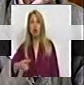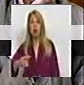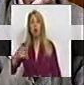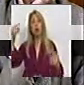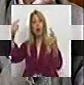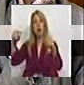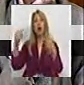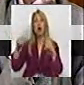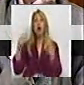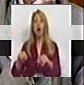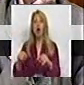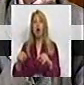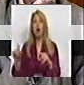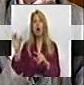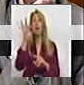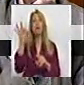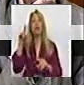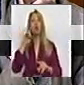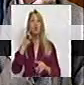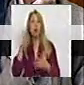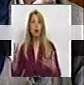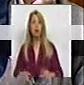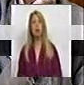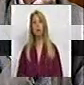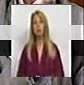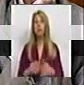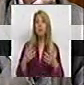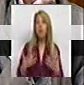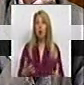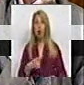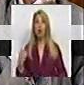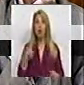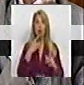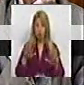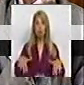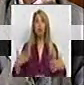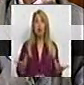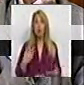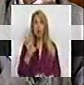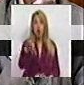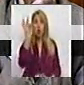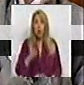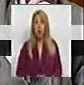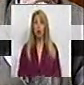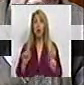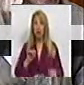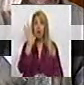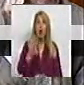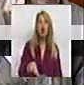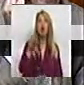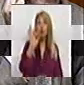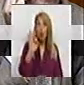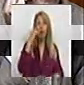haja margens de segurança. Agora, nós podemos escolher, e nessa escolha está toda a